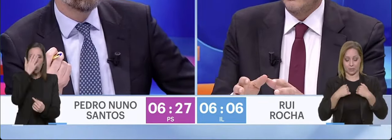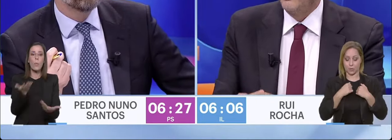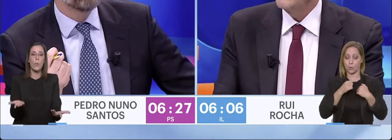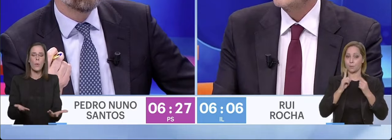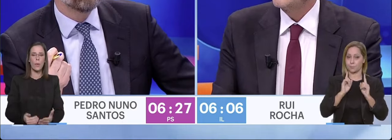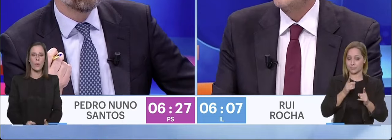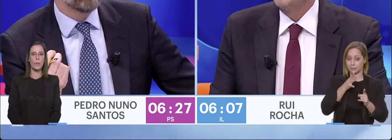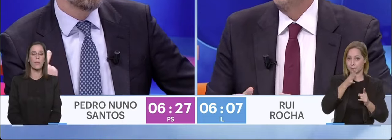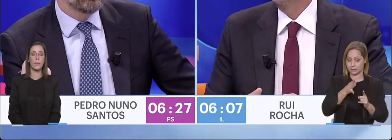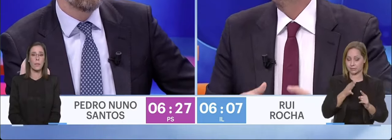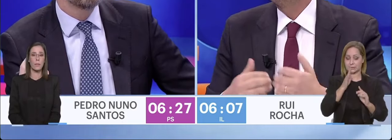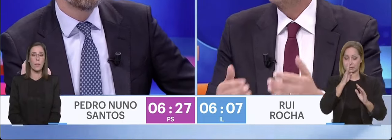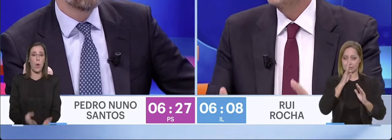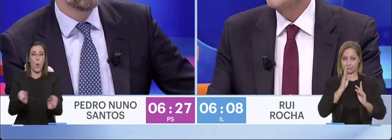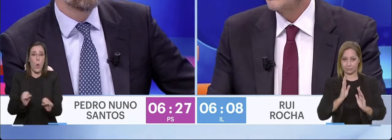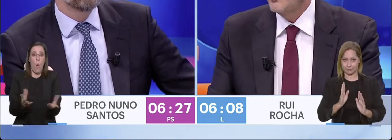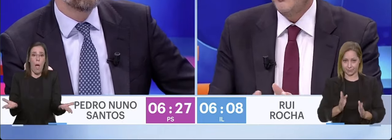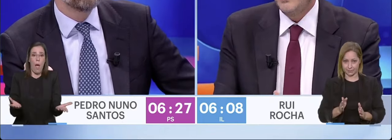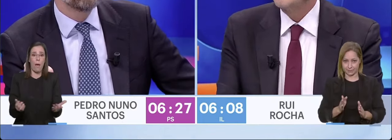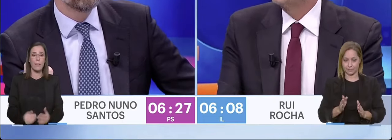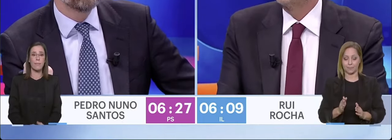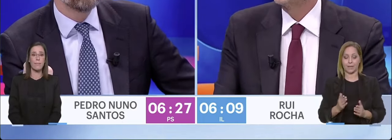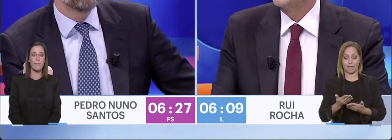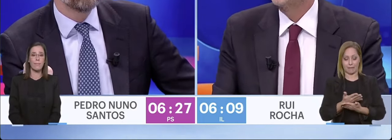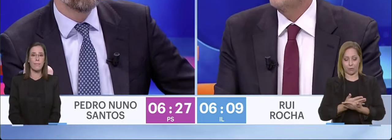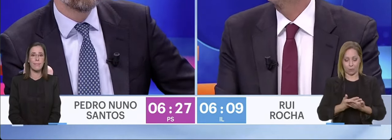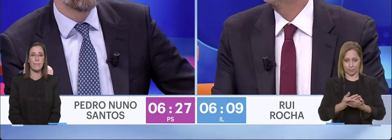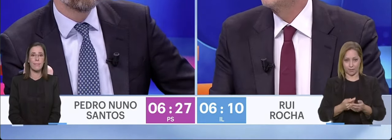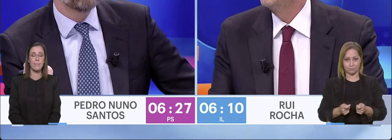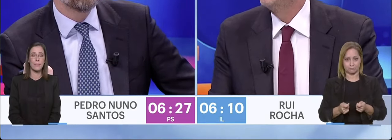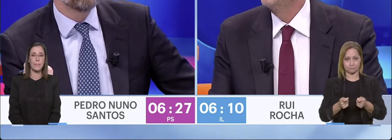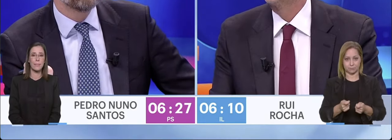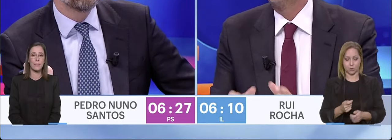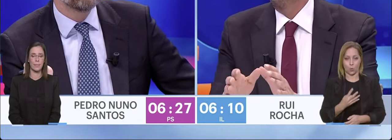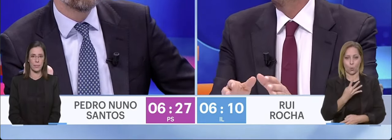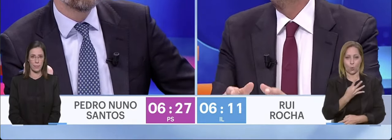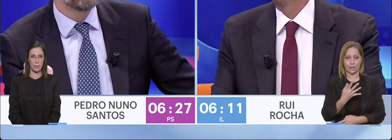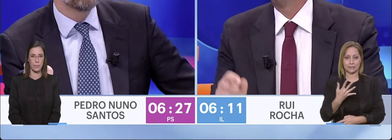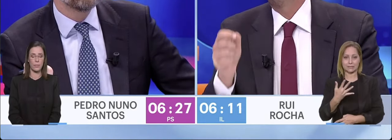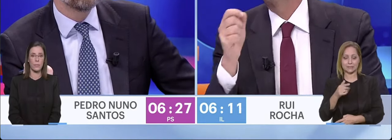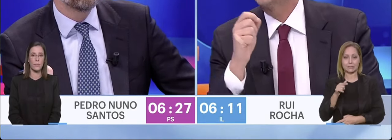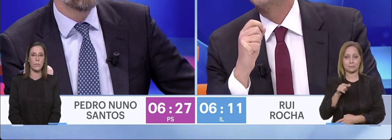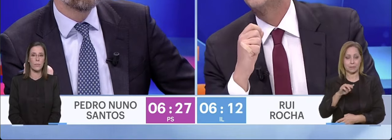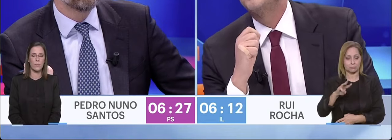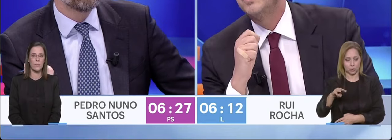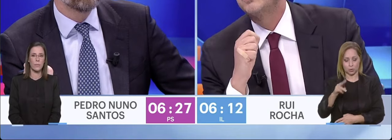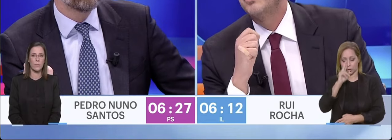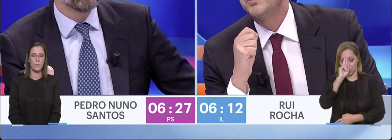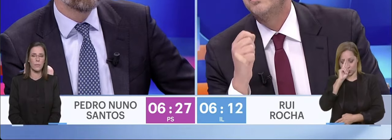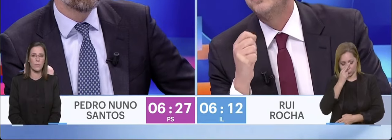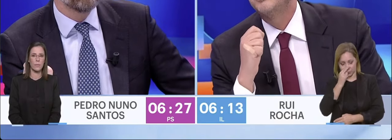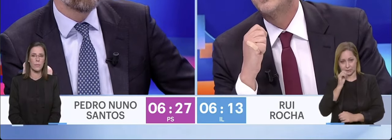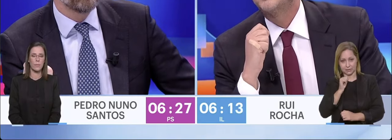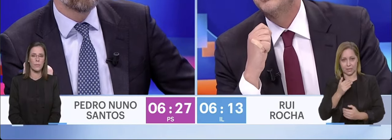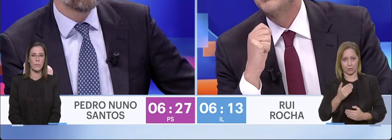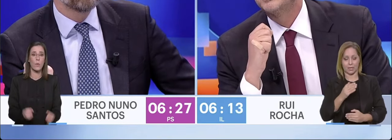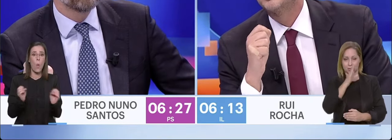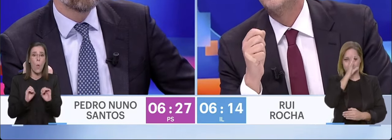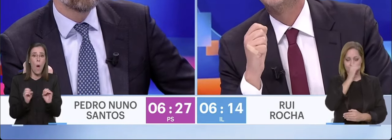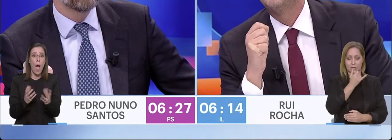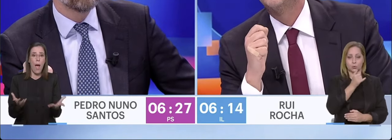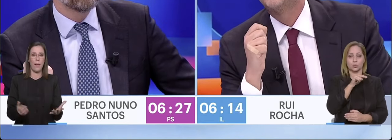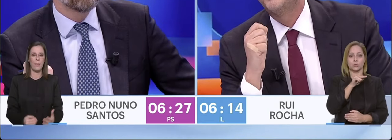início se for necessário com a reativação da economia serão necessários 4 a 5000 milhões é um esforço o estado neste momento em 2024